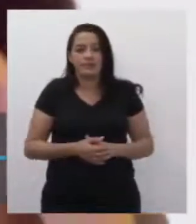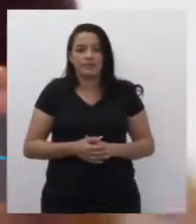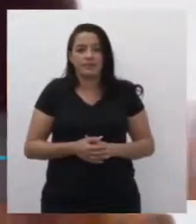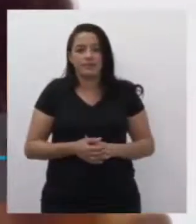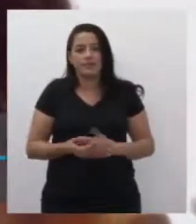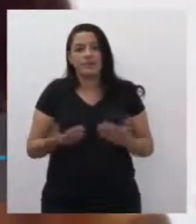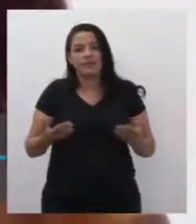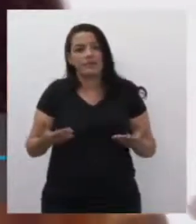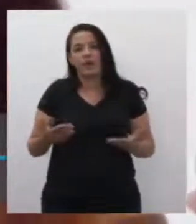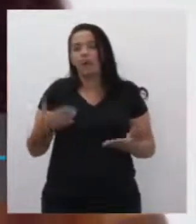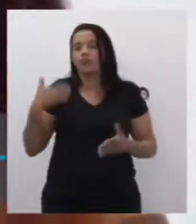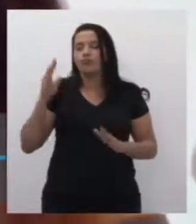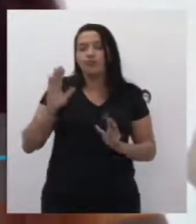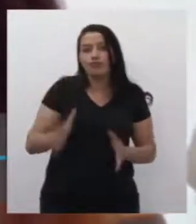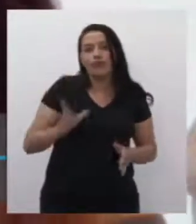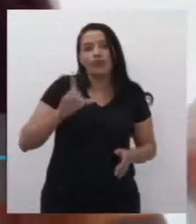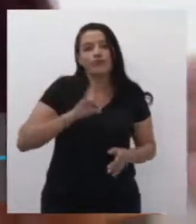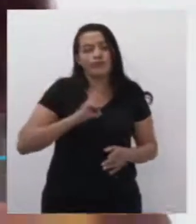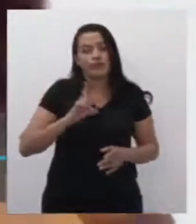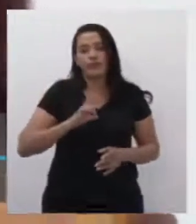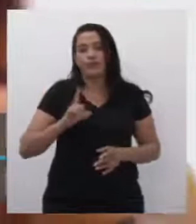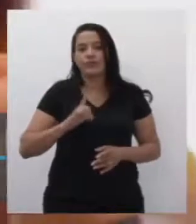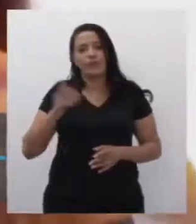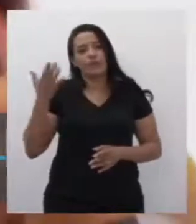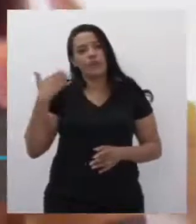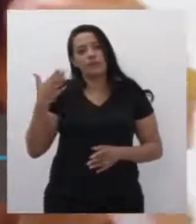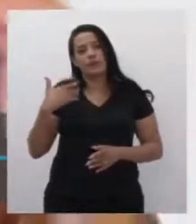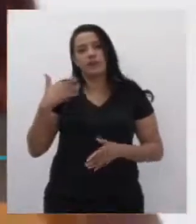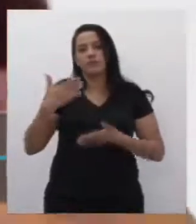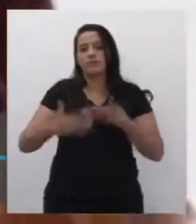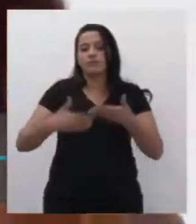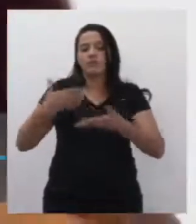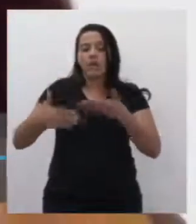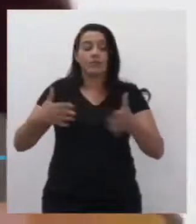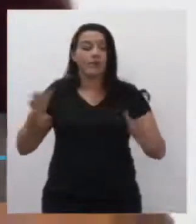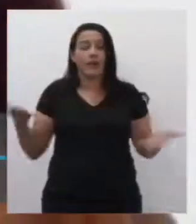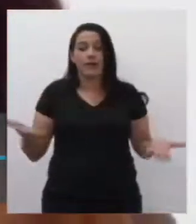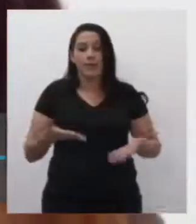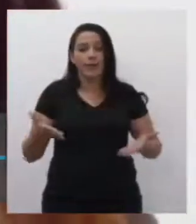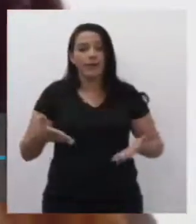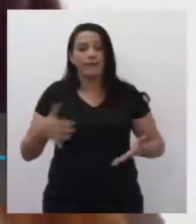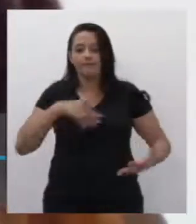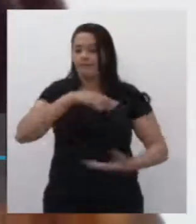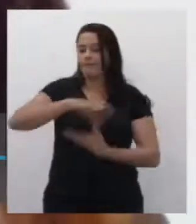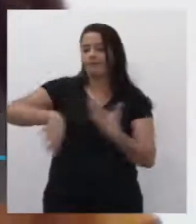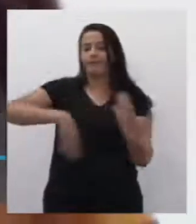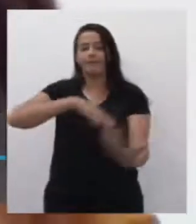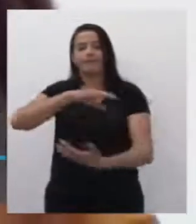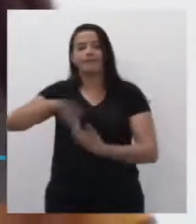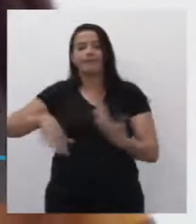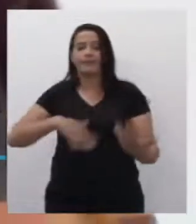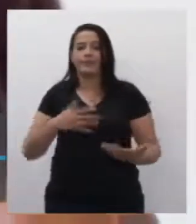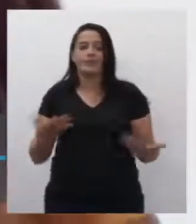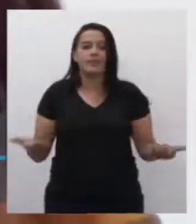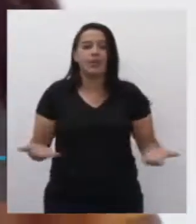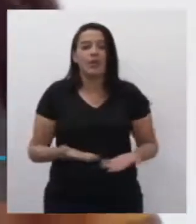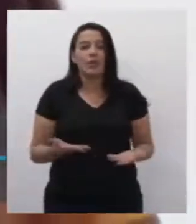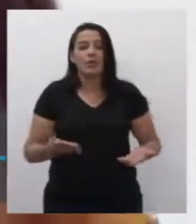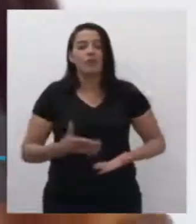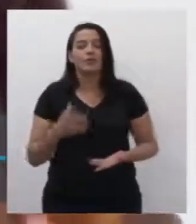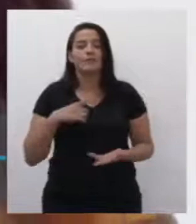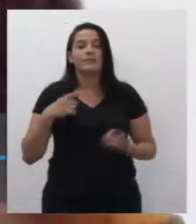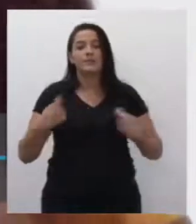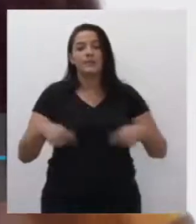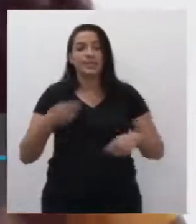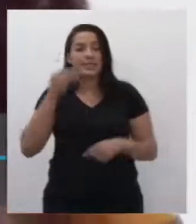híbrido já vinha para ficar de qualquer maneira. Só que veio dessa forma, veio atribulado. E o híbrido que a gente tem hoje é um híbrido